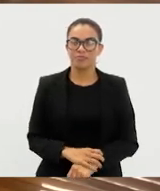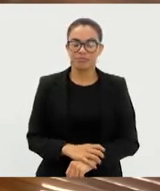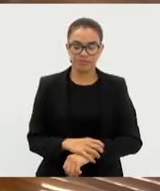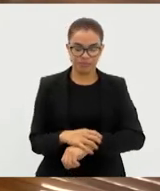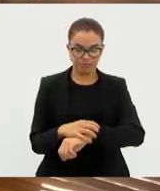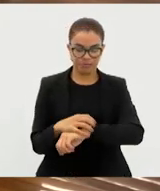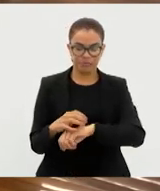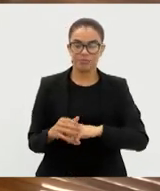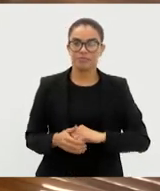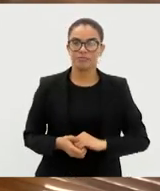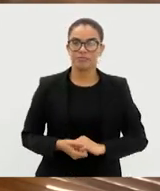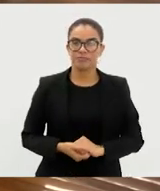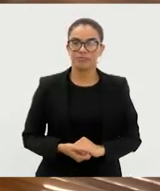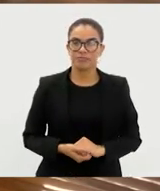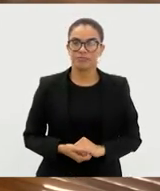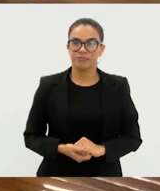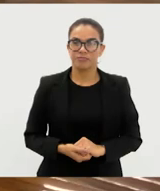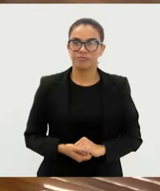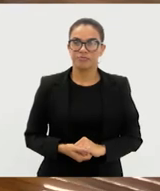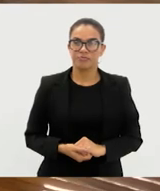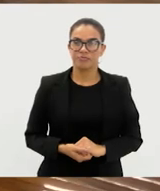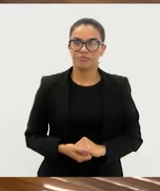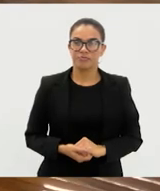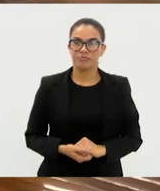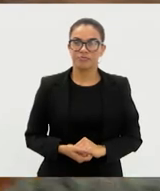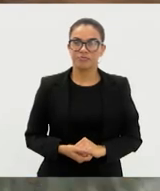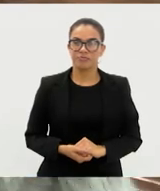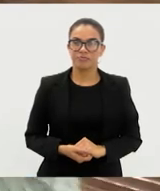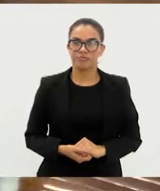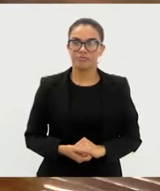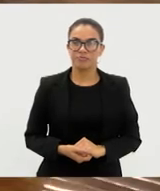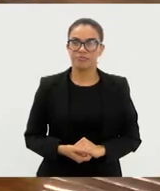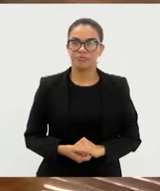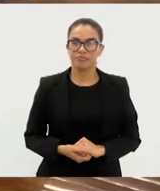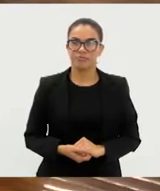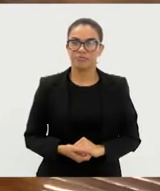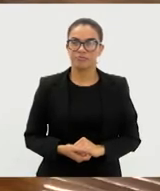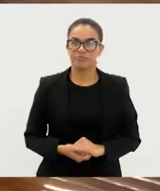Tá aqui, projetado aqui, eu vou tentar me guiar.